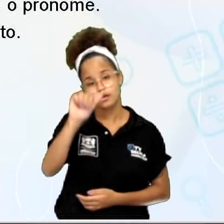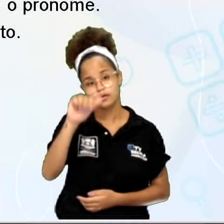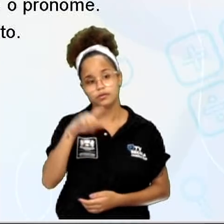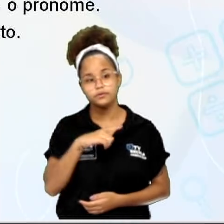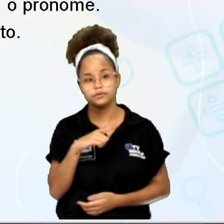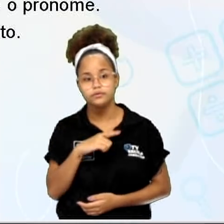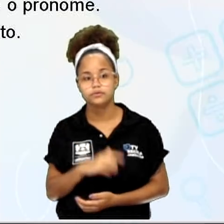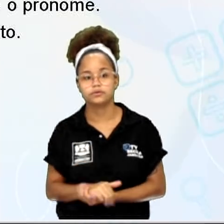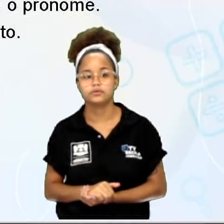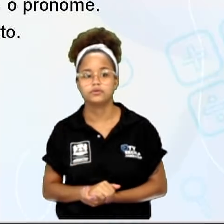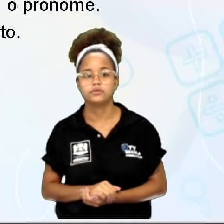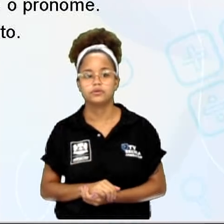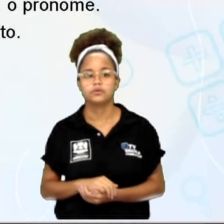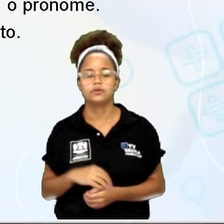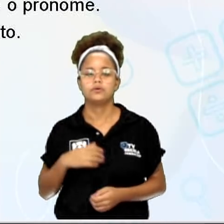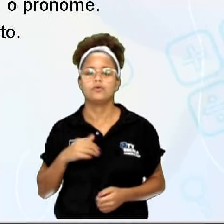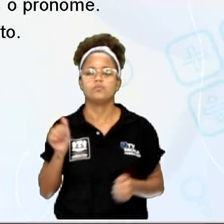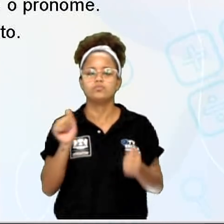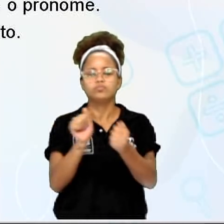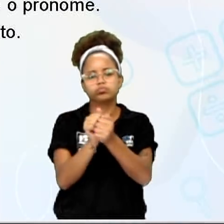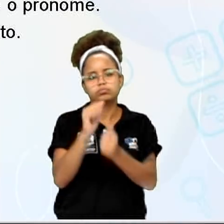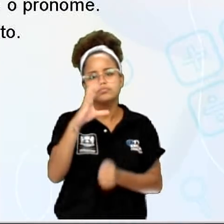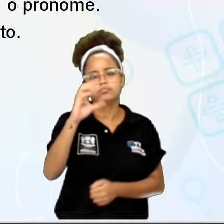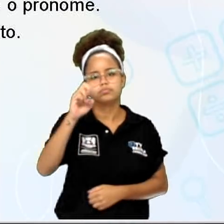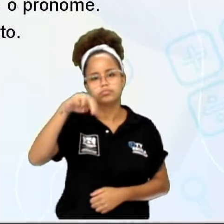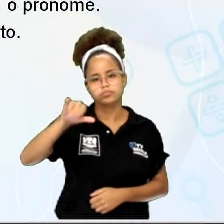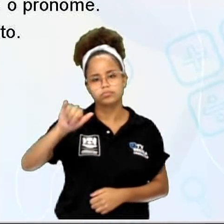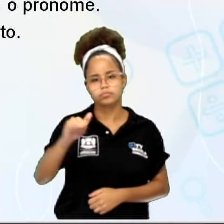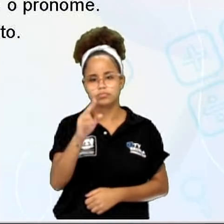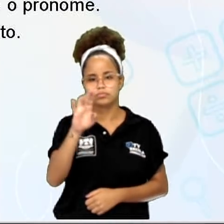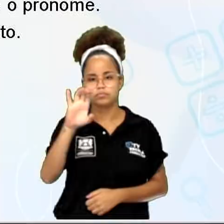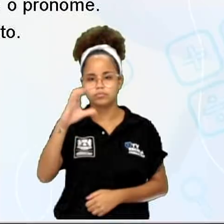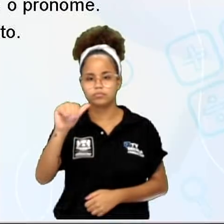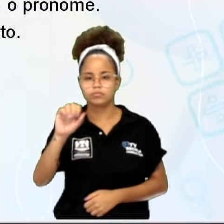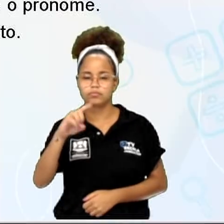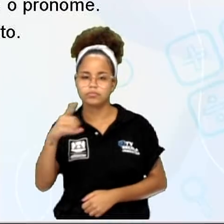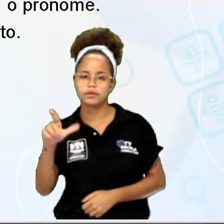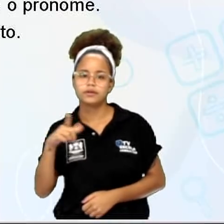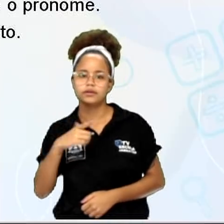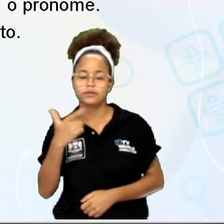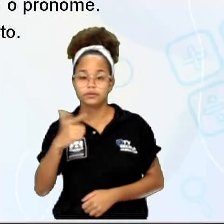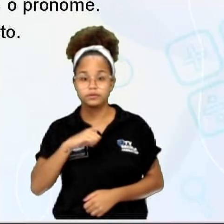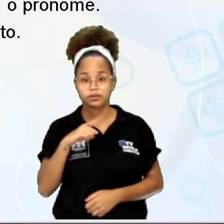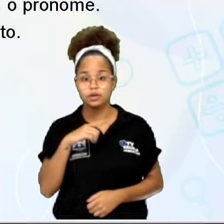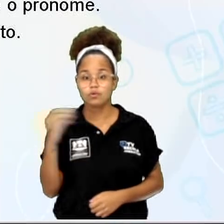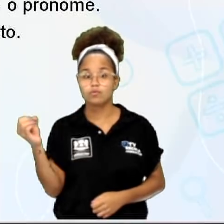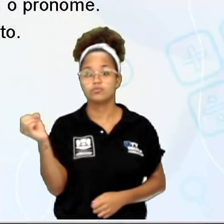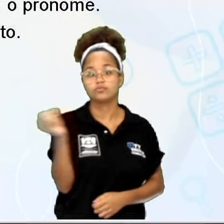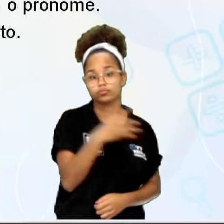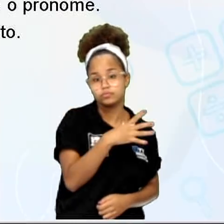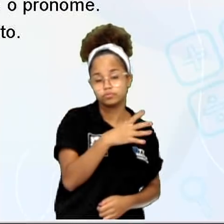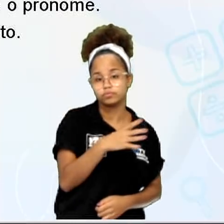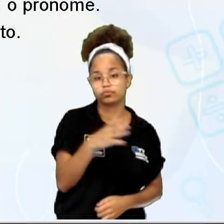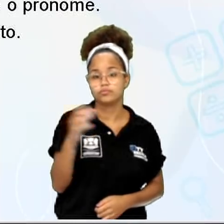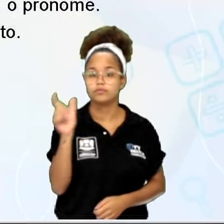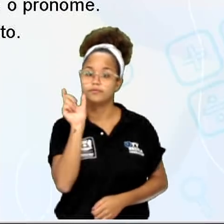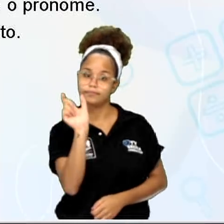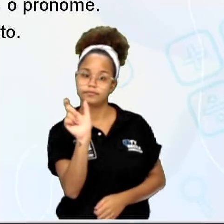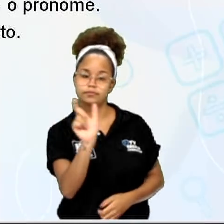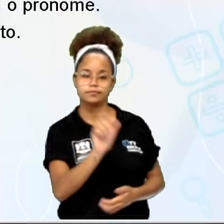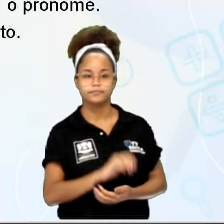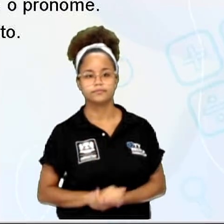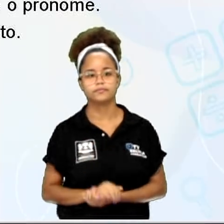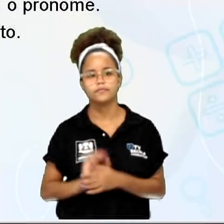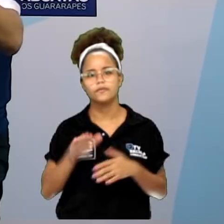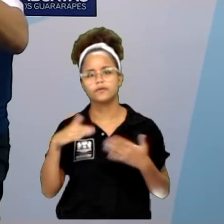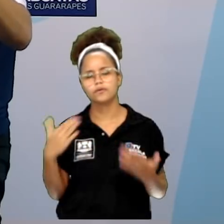conjunção integrante e introduz uma nova oração com o valor de predicativo do sujeito, ou seja, seria uma